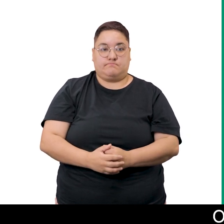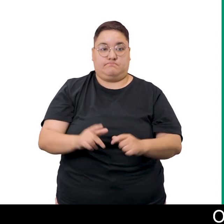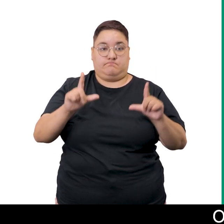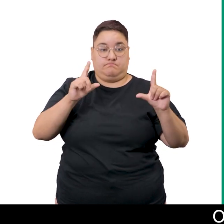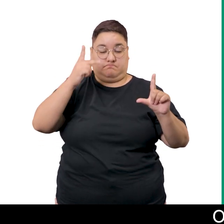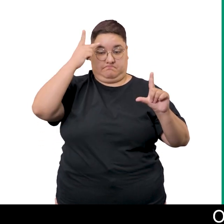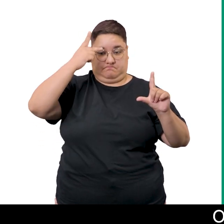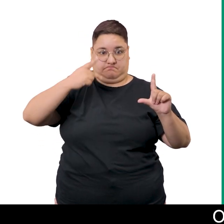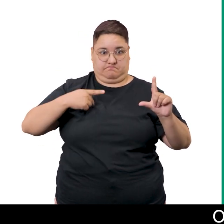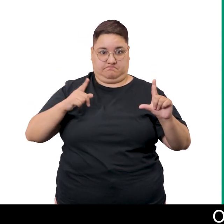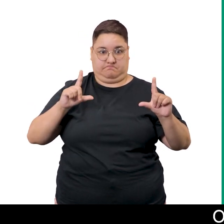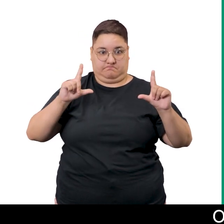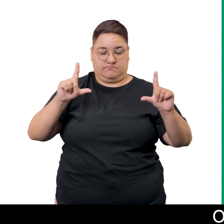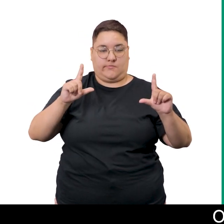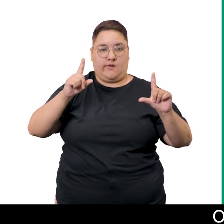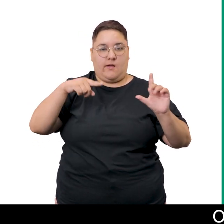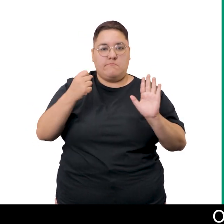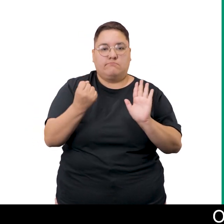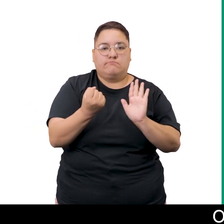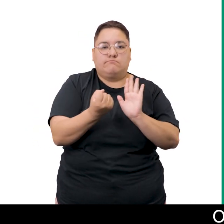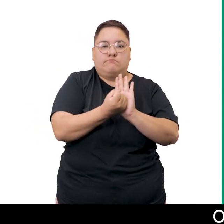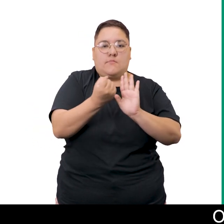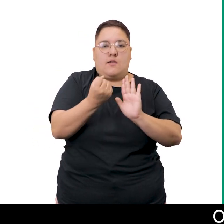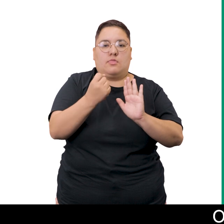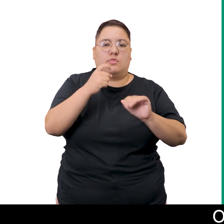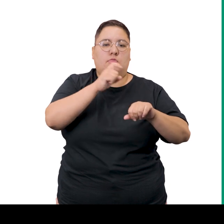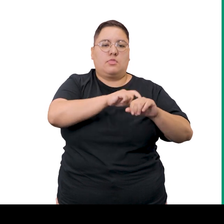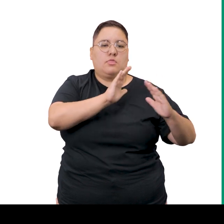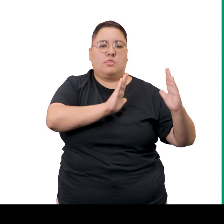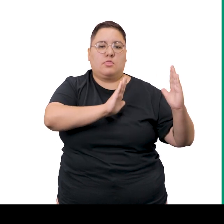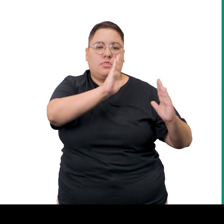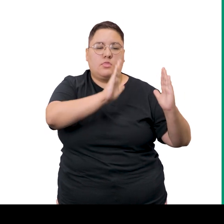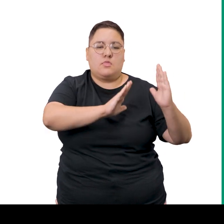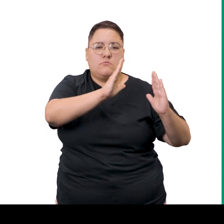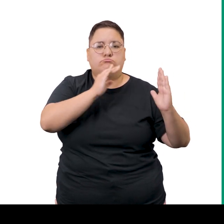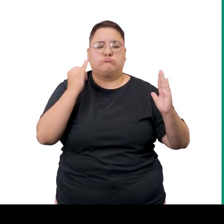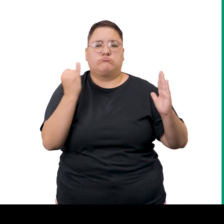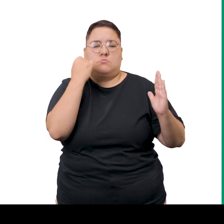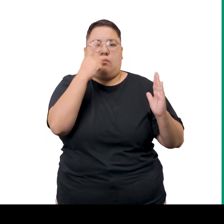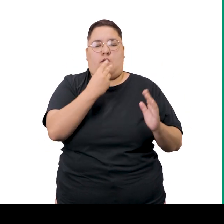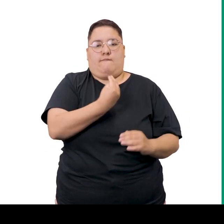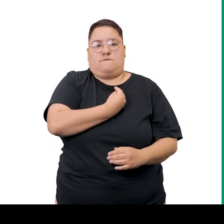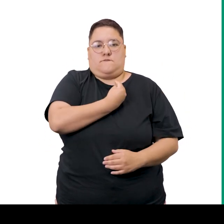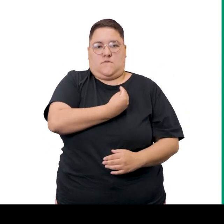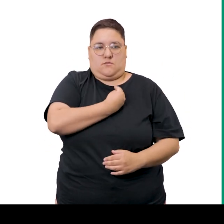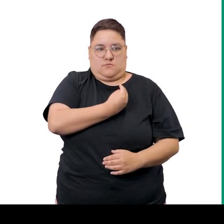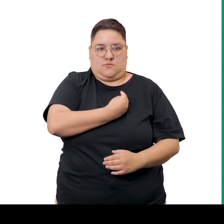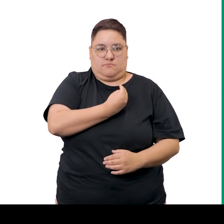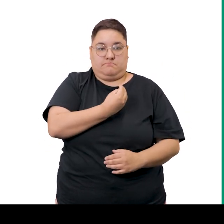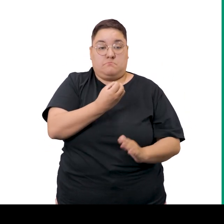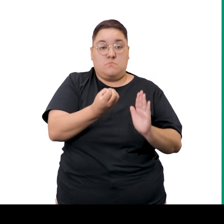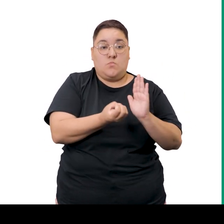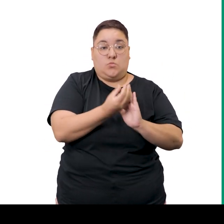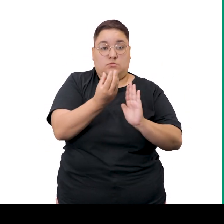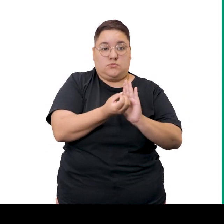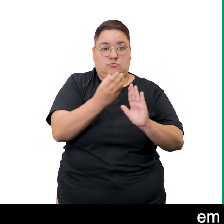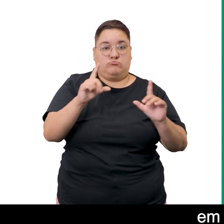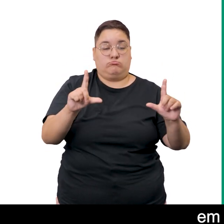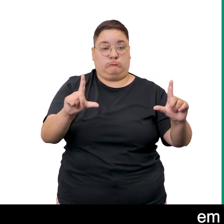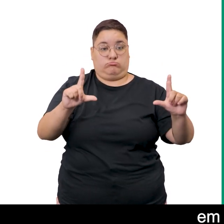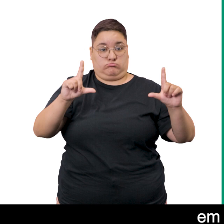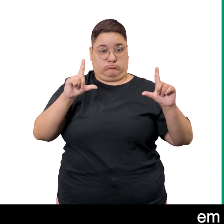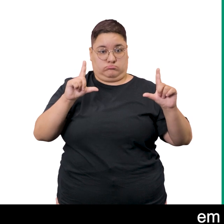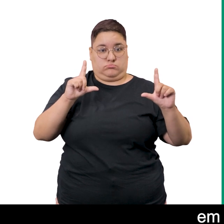Os autorretratos são marcadores de momentos significativos da vida da artista, que produziu Self-Portrait Cutting,